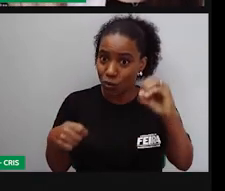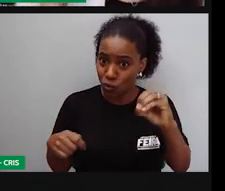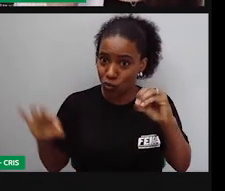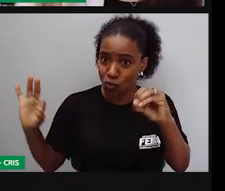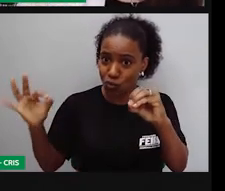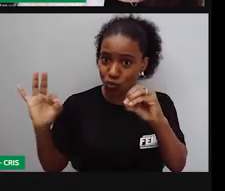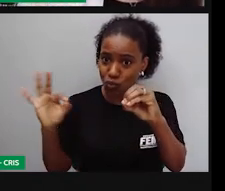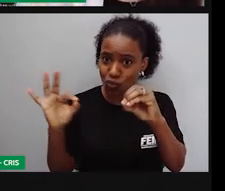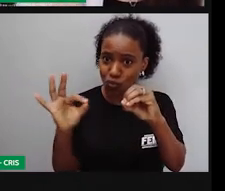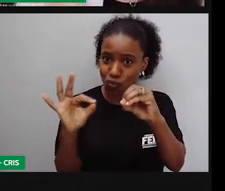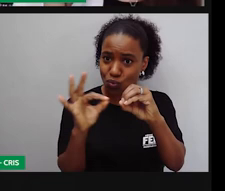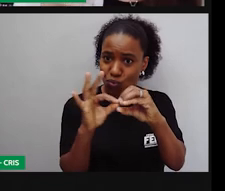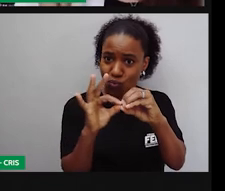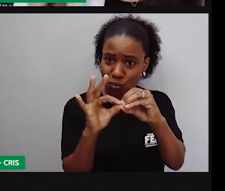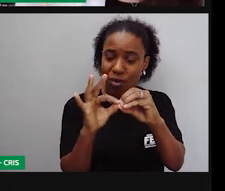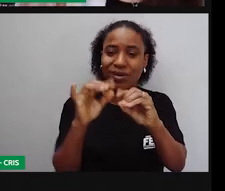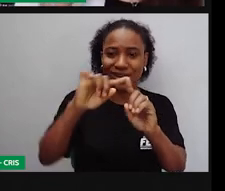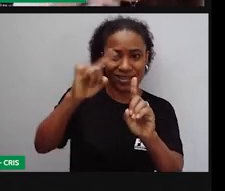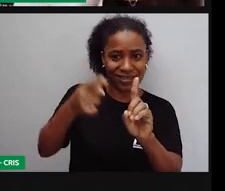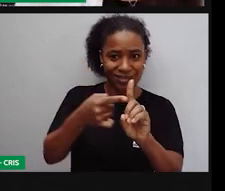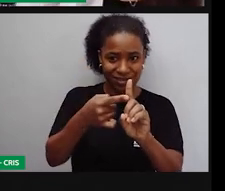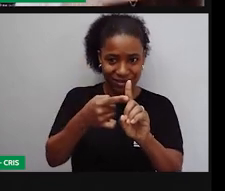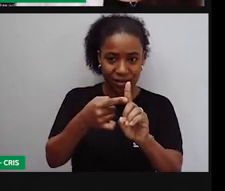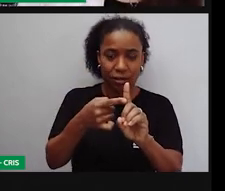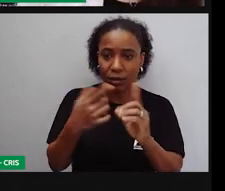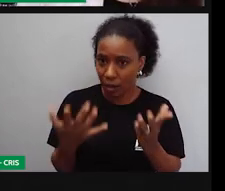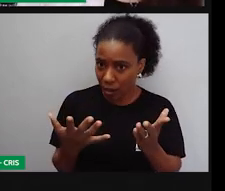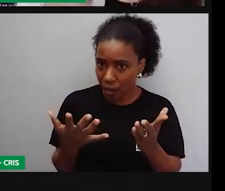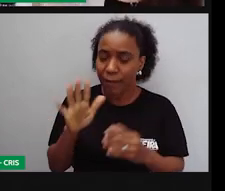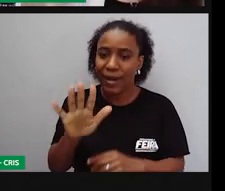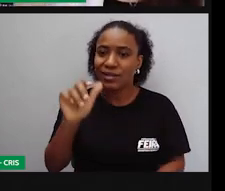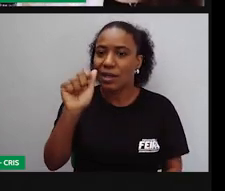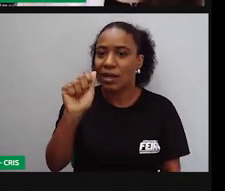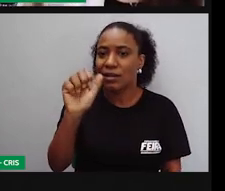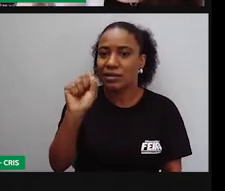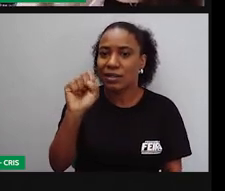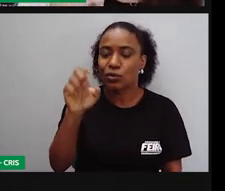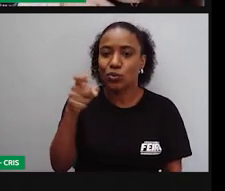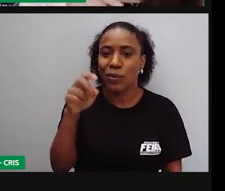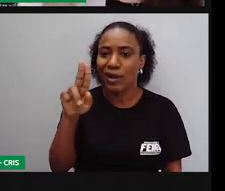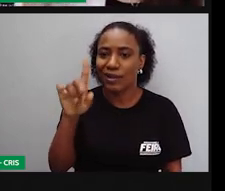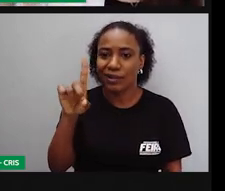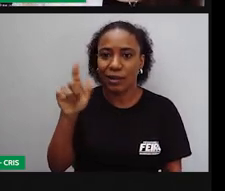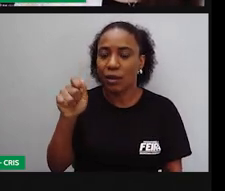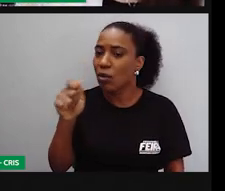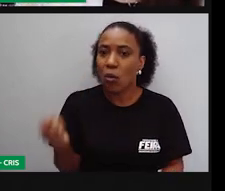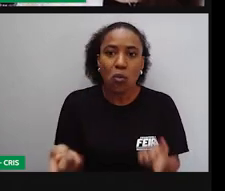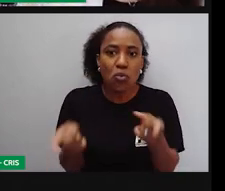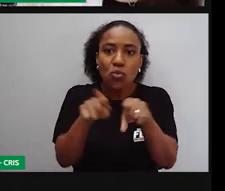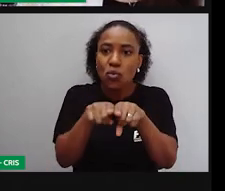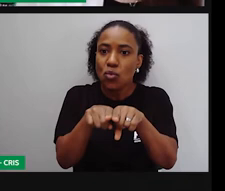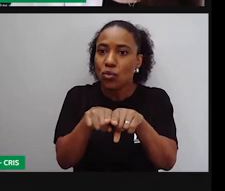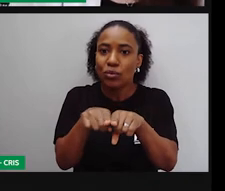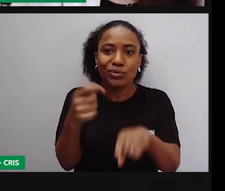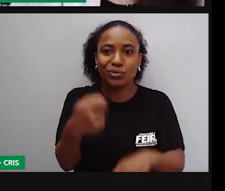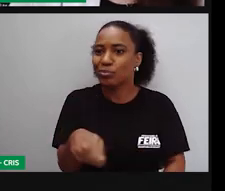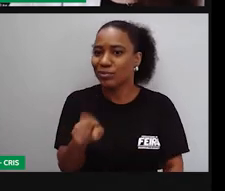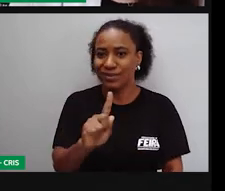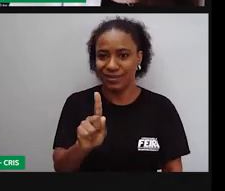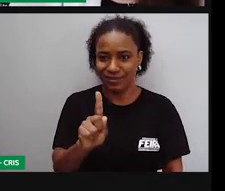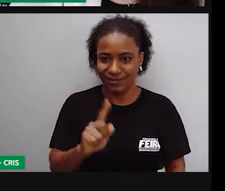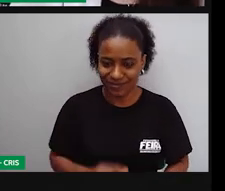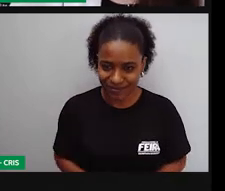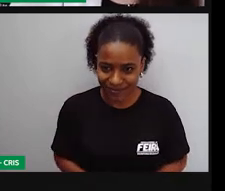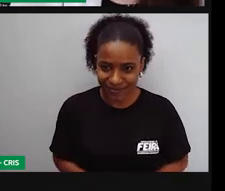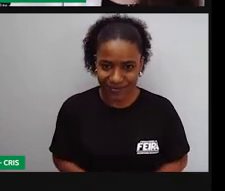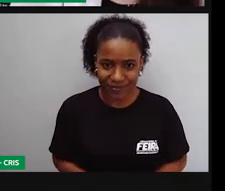da reprodução assexuada, não vai ter esse tipo de mistura, não vai ocorrer essa mistura do material genético.